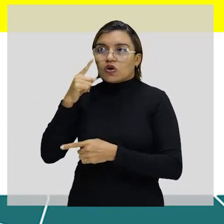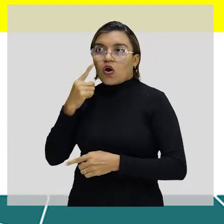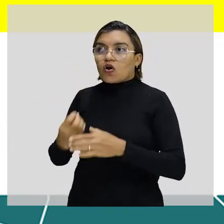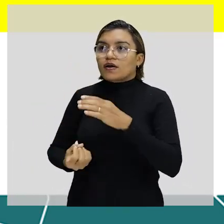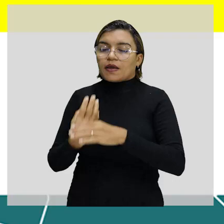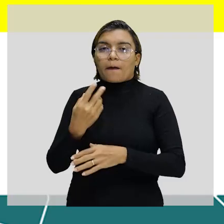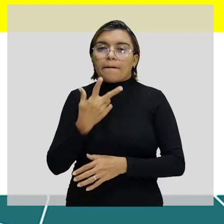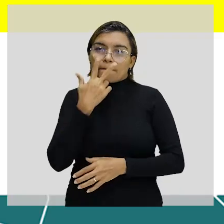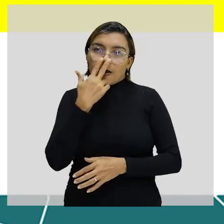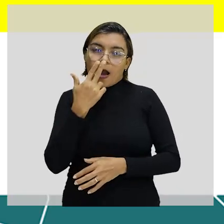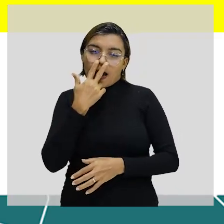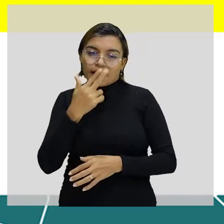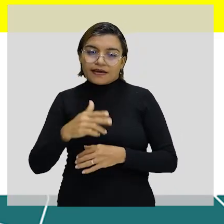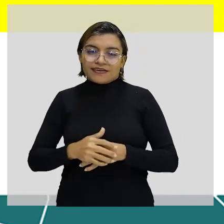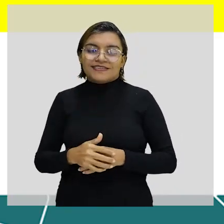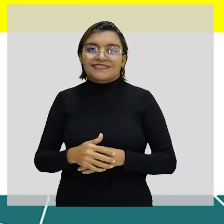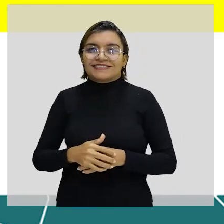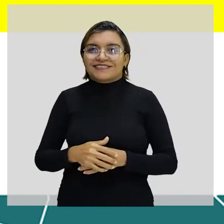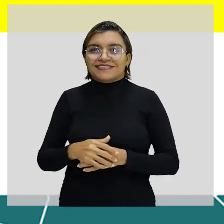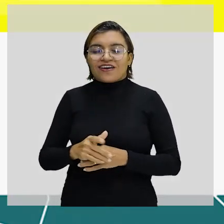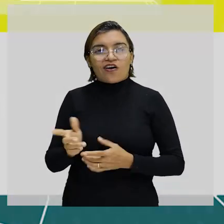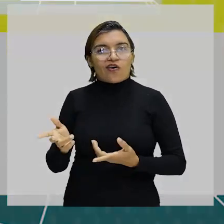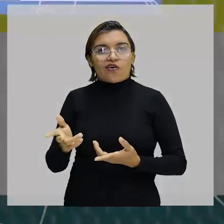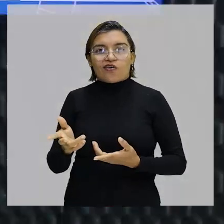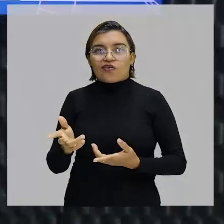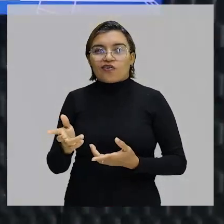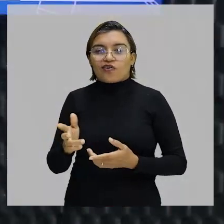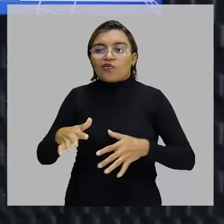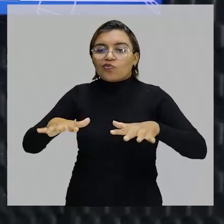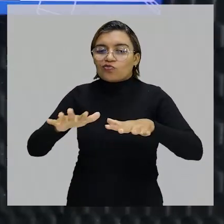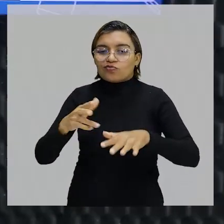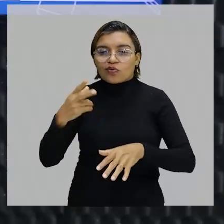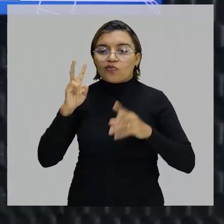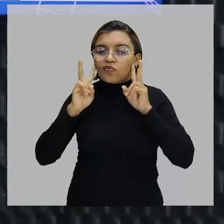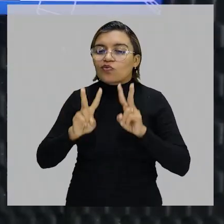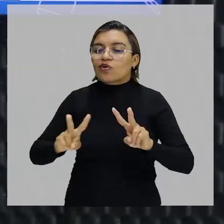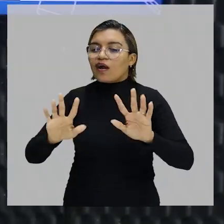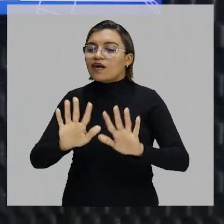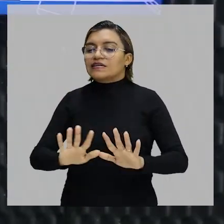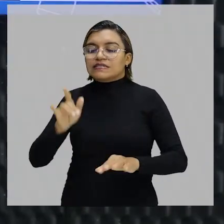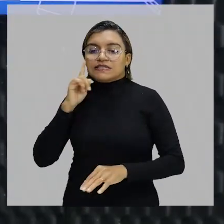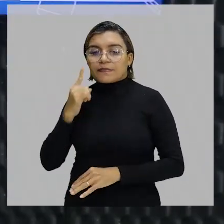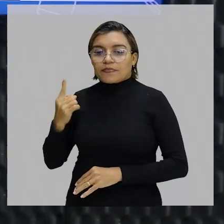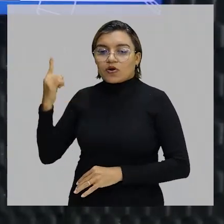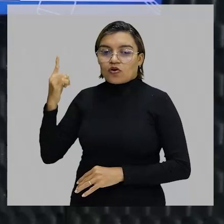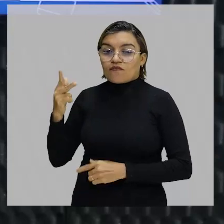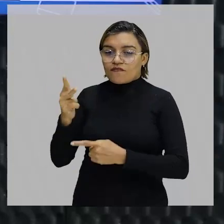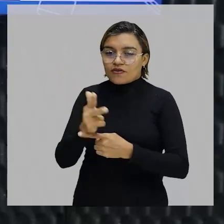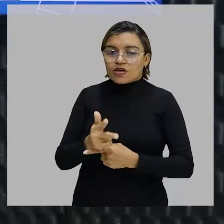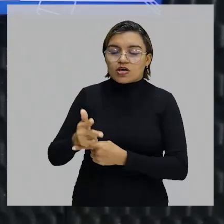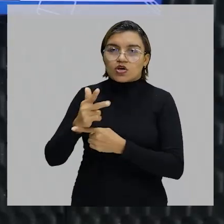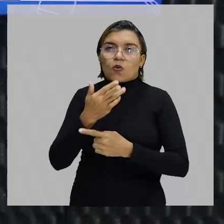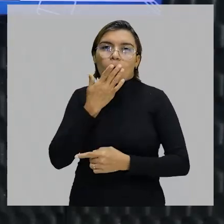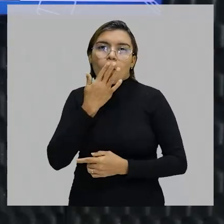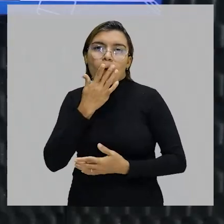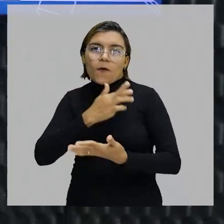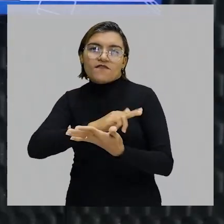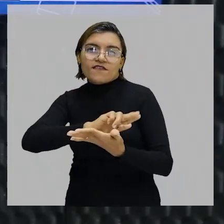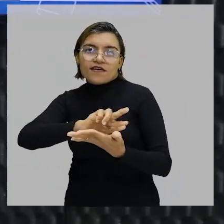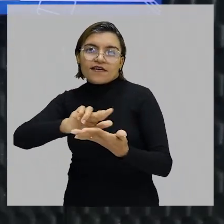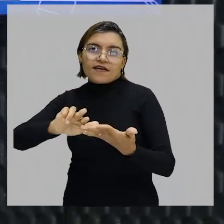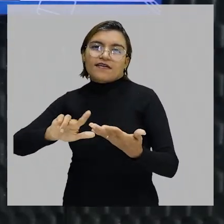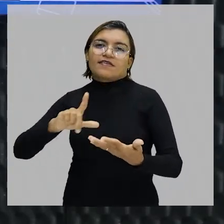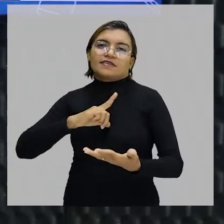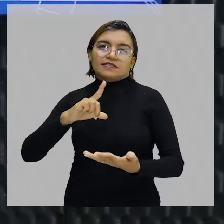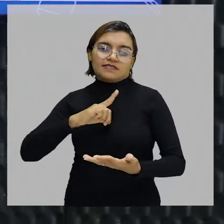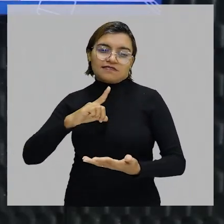eu estou na Alice no País das Maravilhas ou alguma coisa do tipo. As videoinstalações dela são muito coloridas e muito dinâmicas,